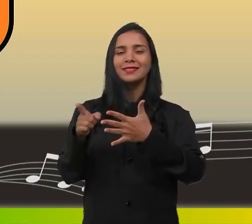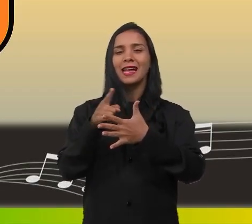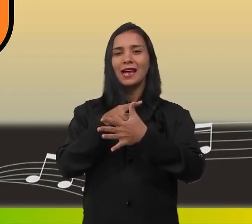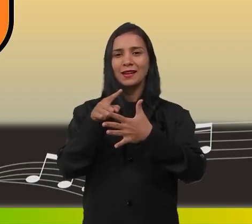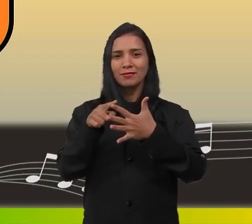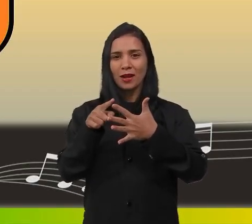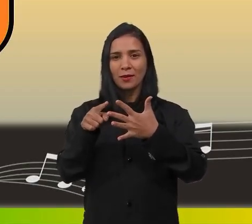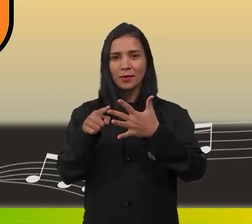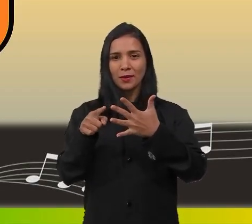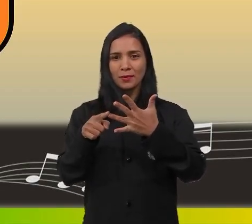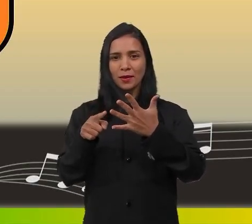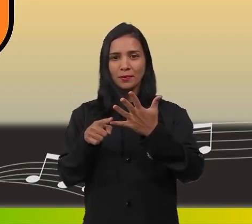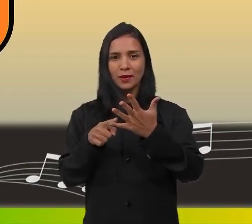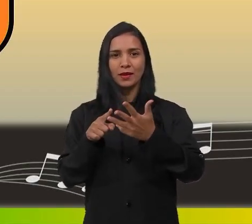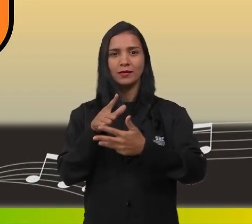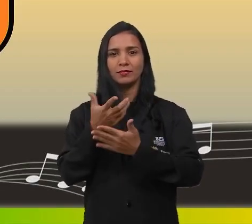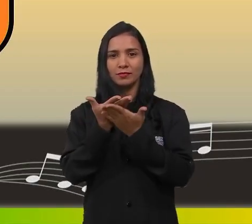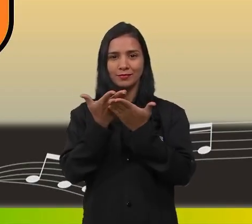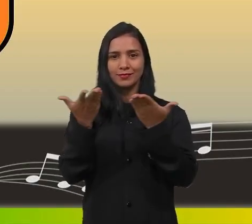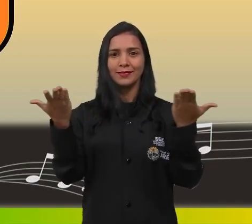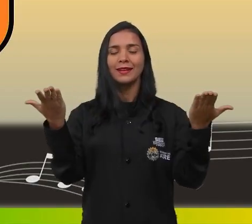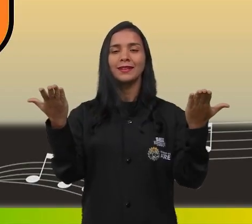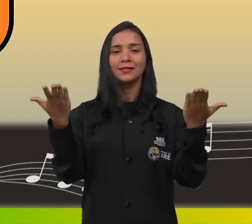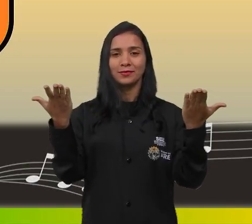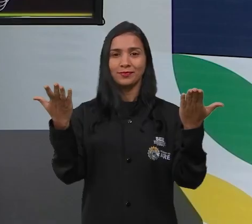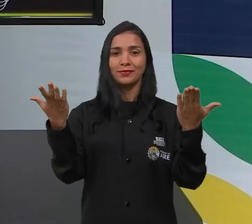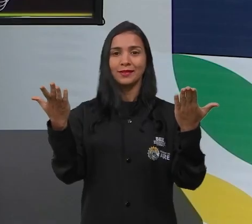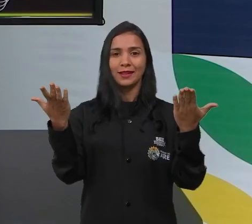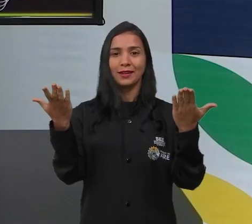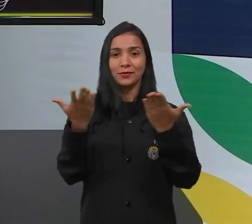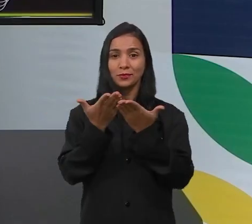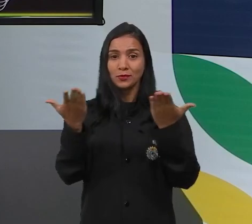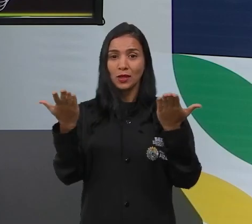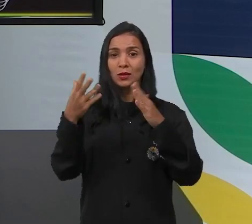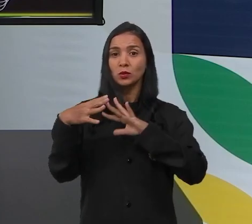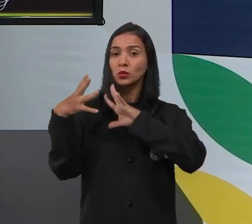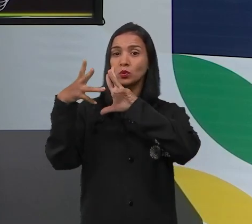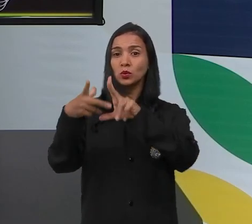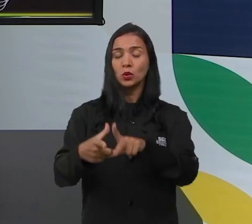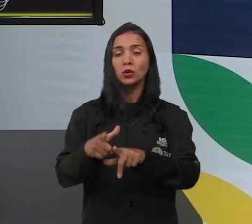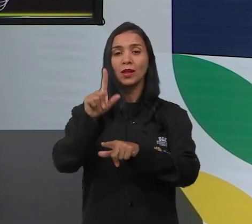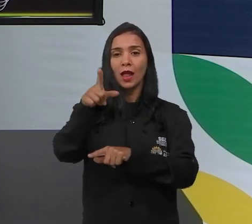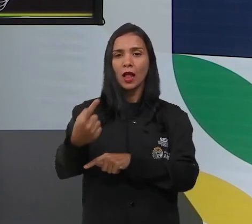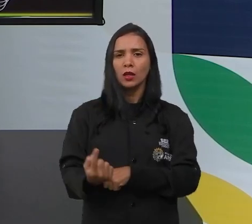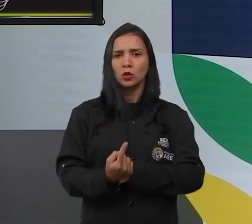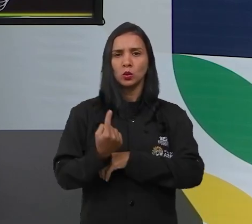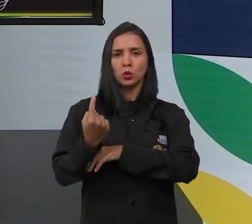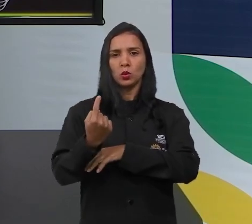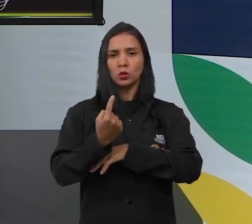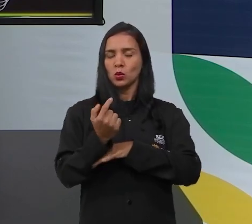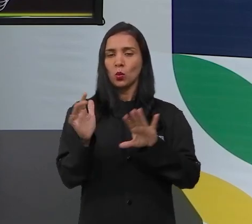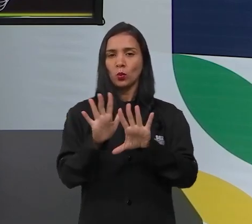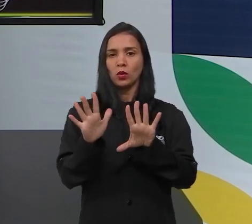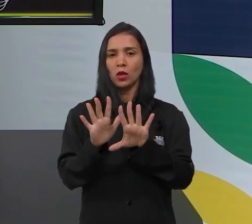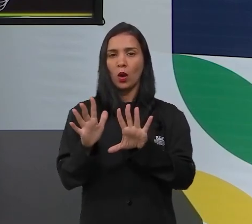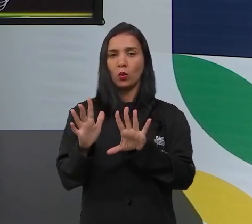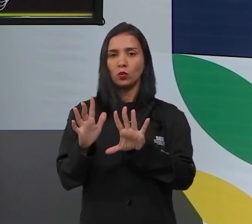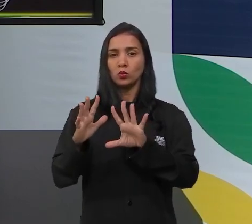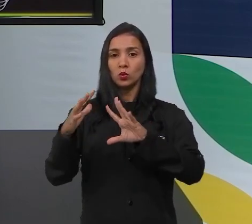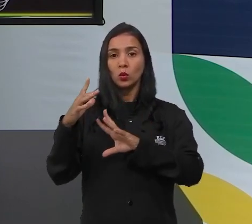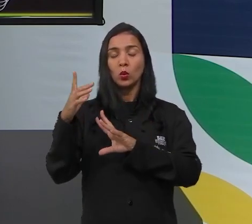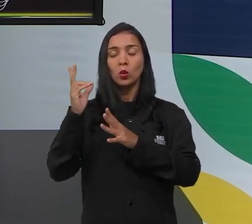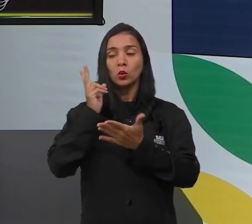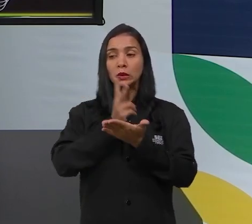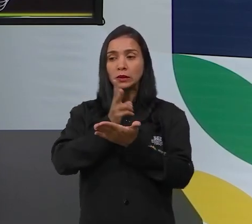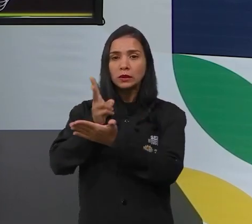intensidade, duração e densidade. Esses elementos, eles não são individuais. Todos os sons, eles